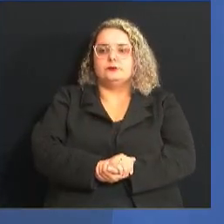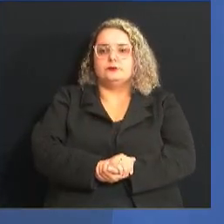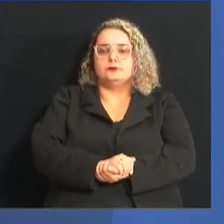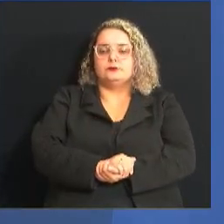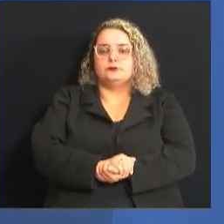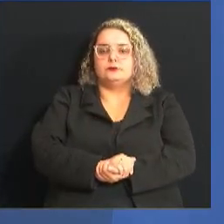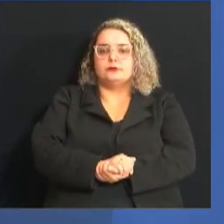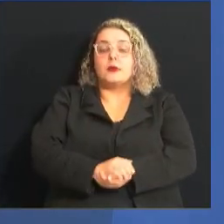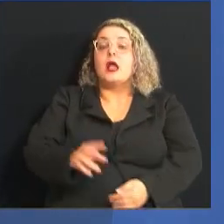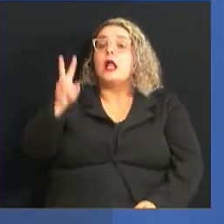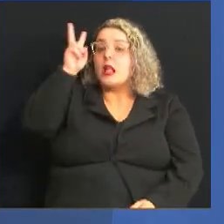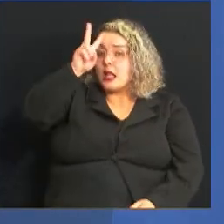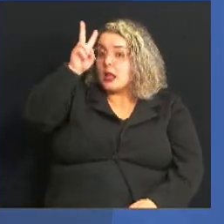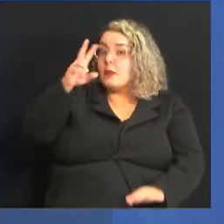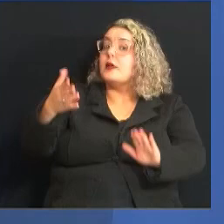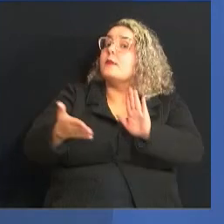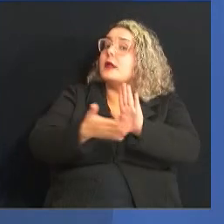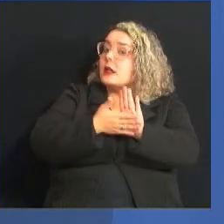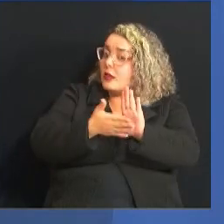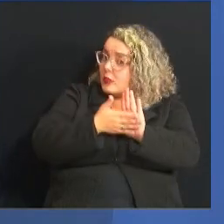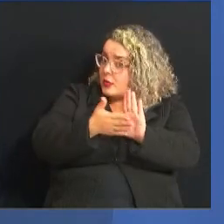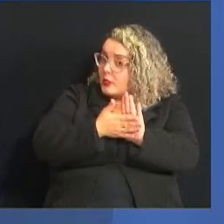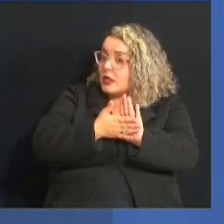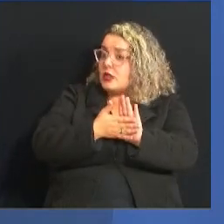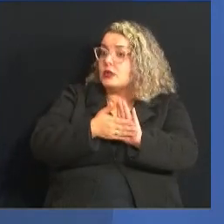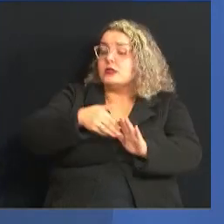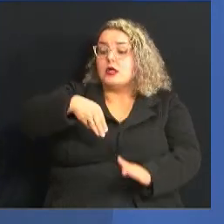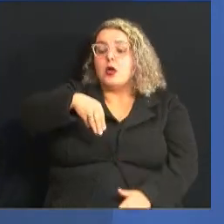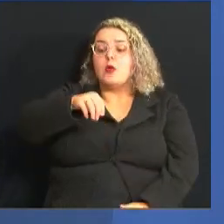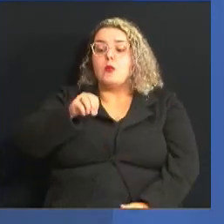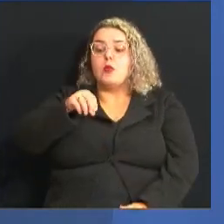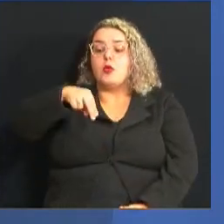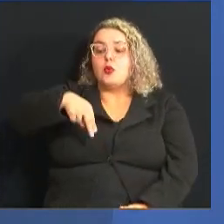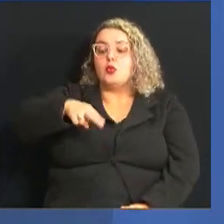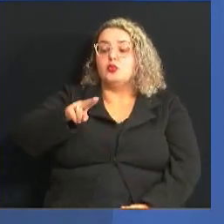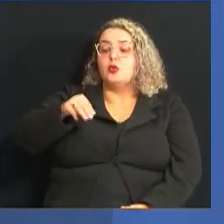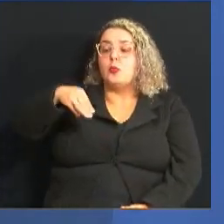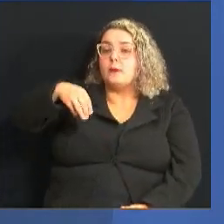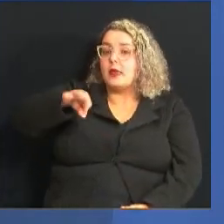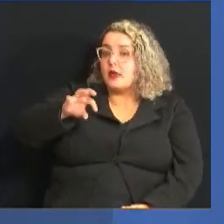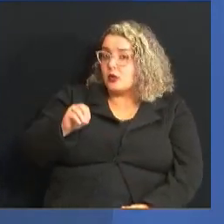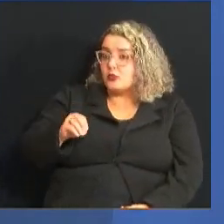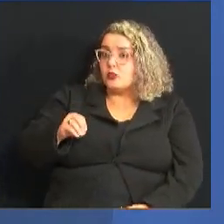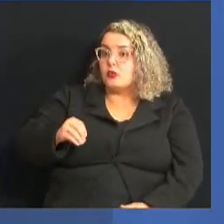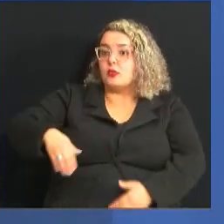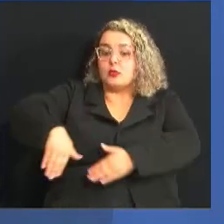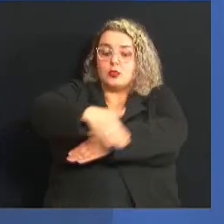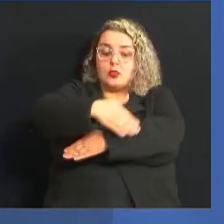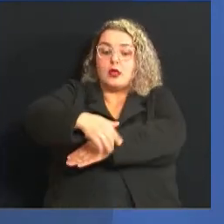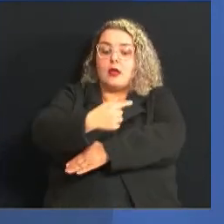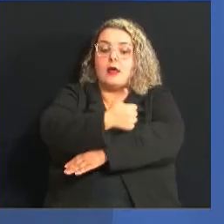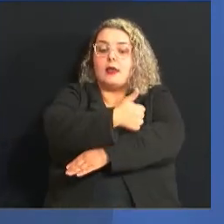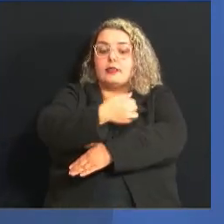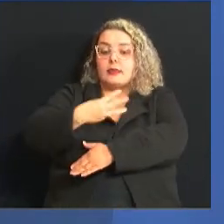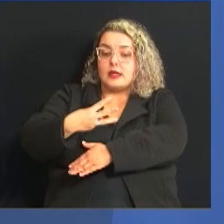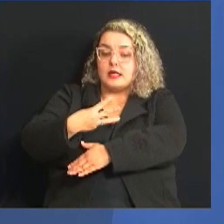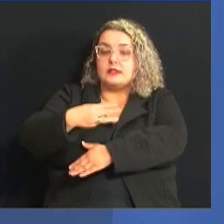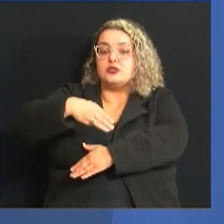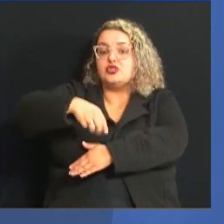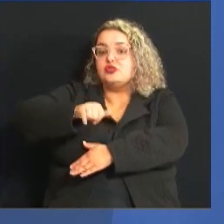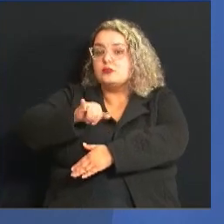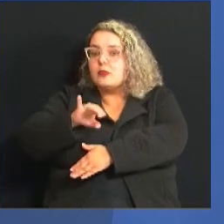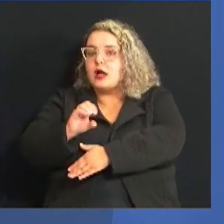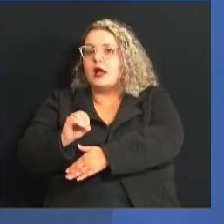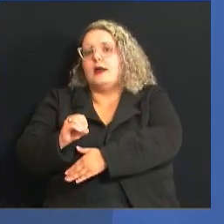Lembrando que pela proposta, olha, esse monumento vai ser instalado no calçadão da Rua 13 de Maio, principal via